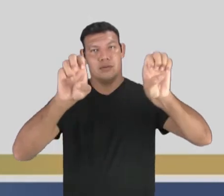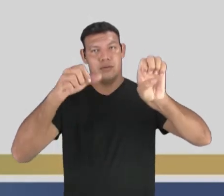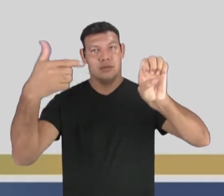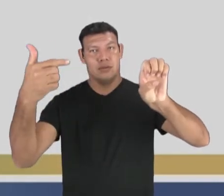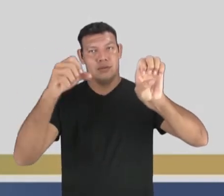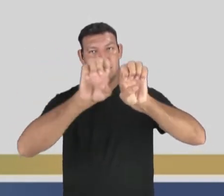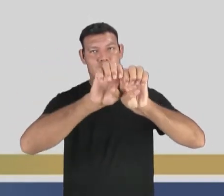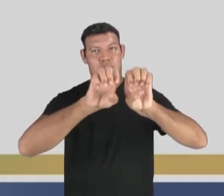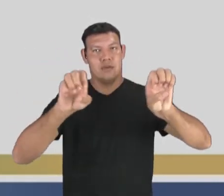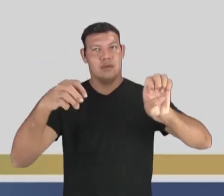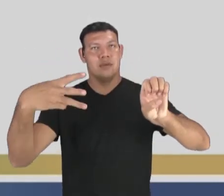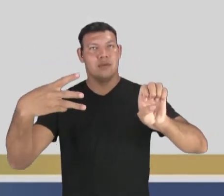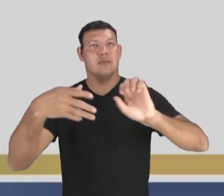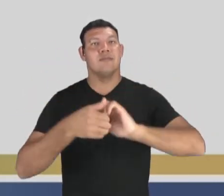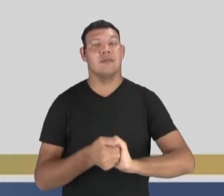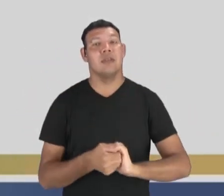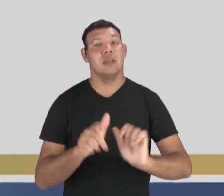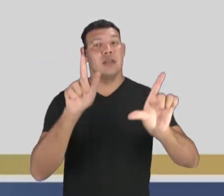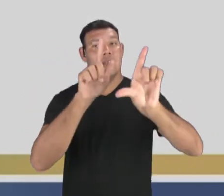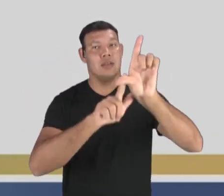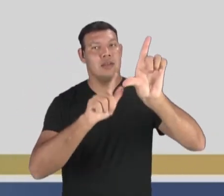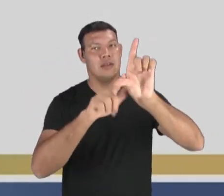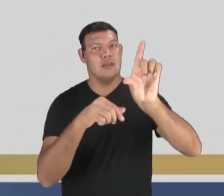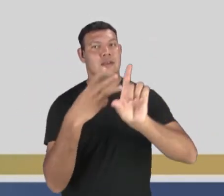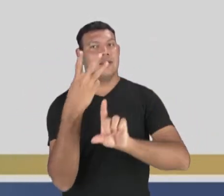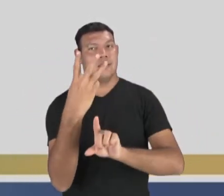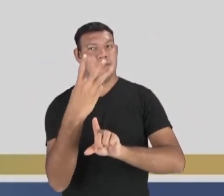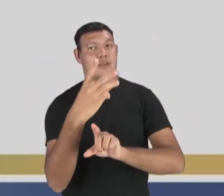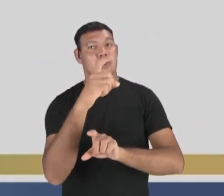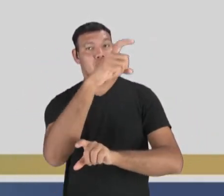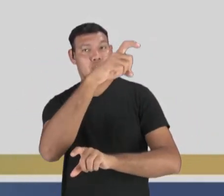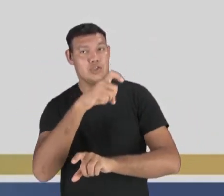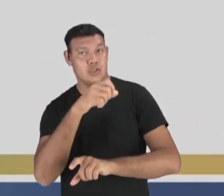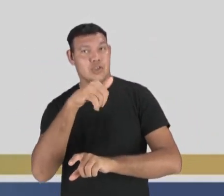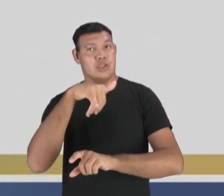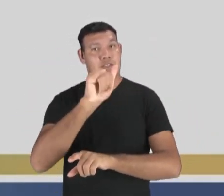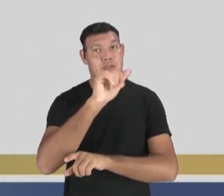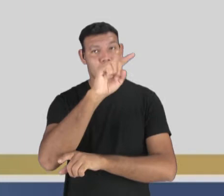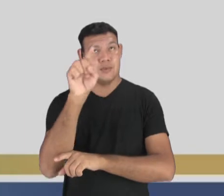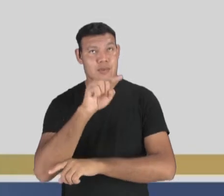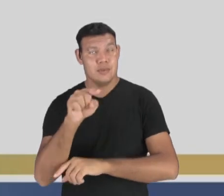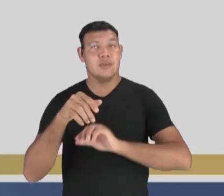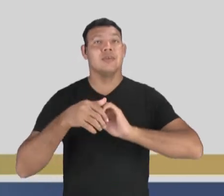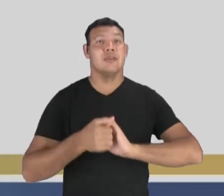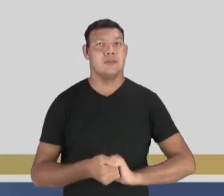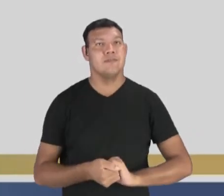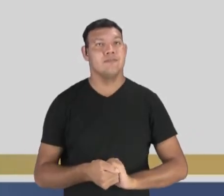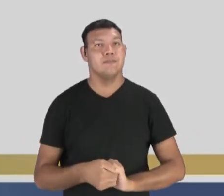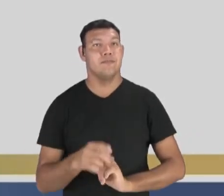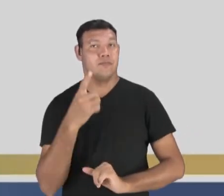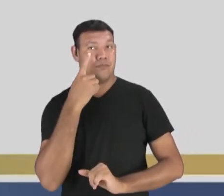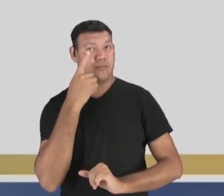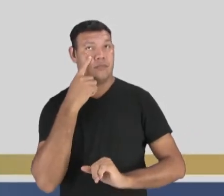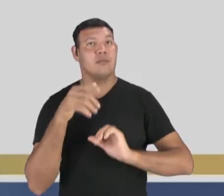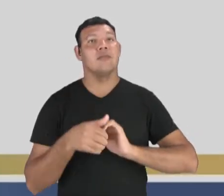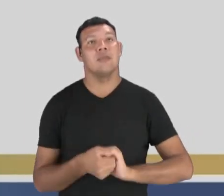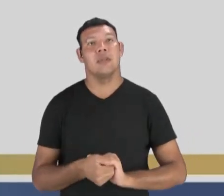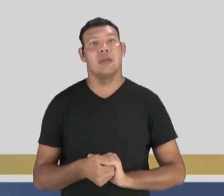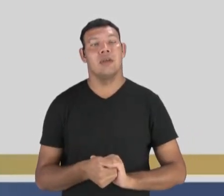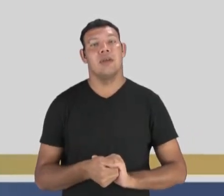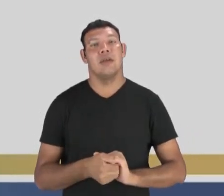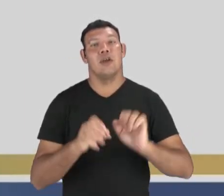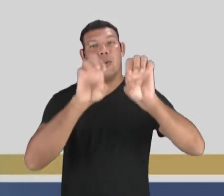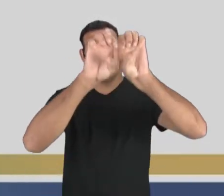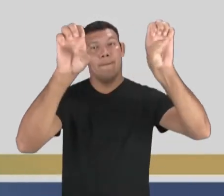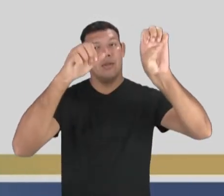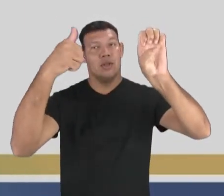três incógnitas, x, y, z. Na primeira equação, está disposta a seguinte situação: x